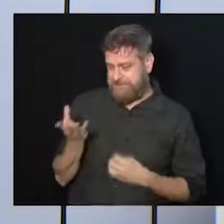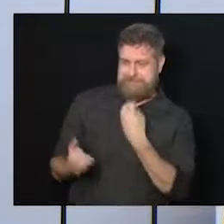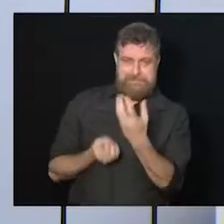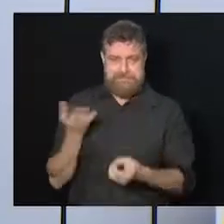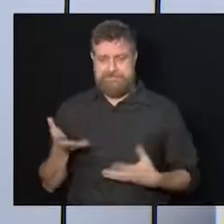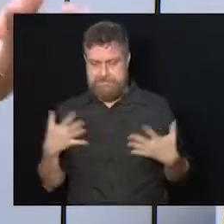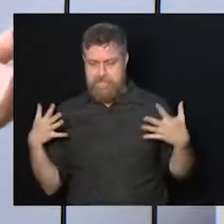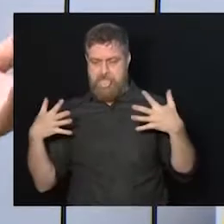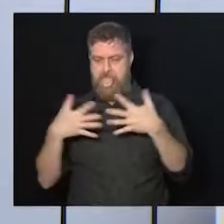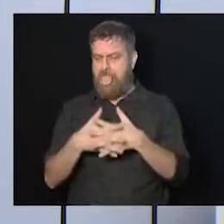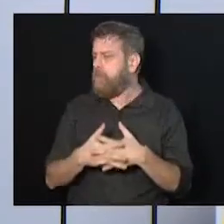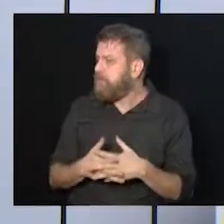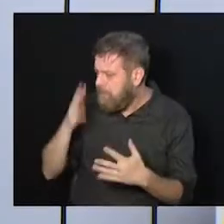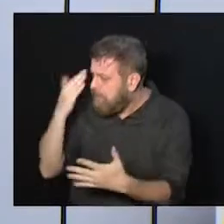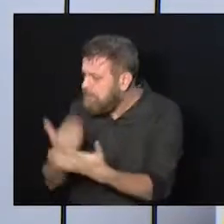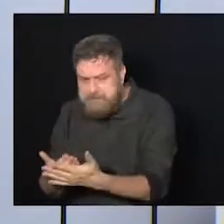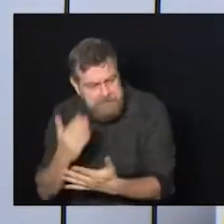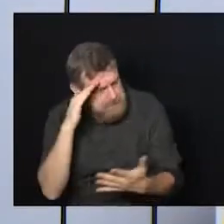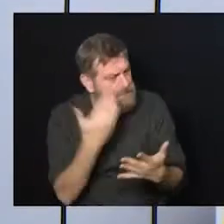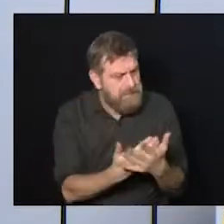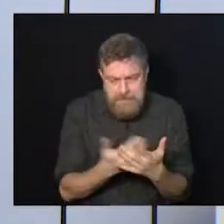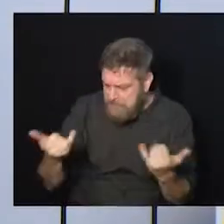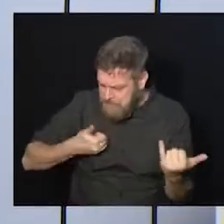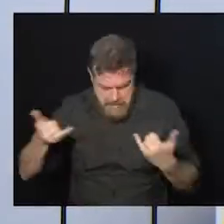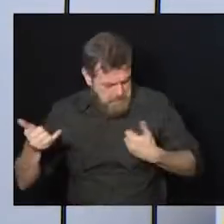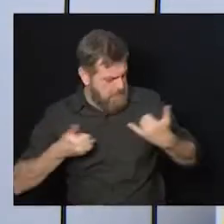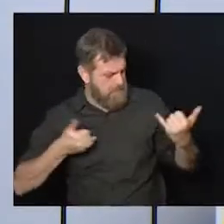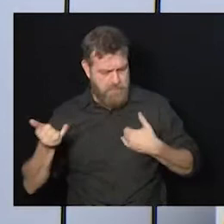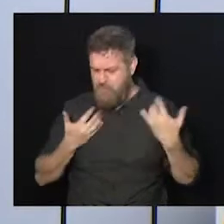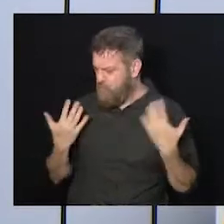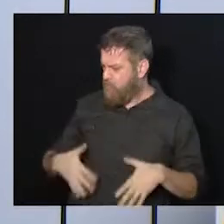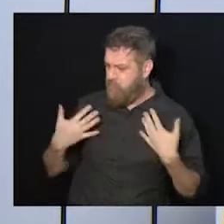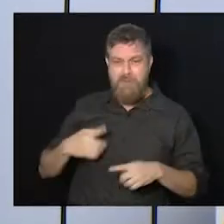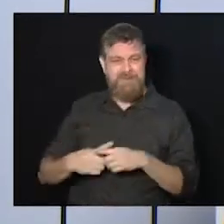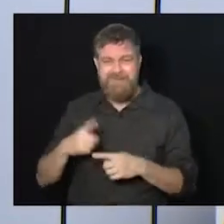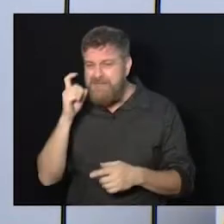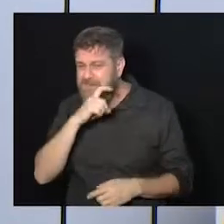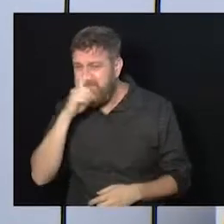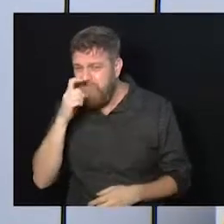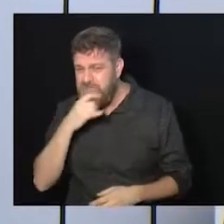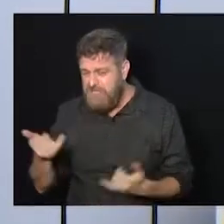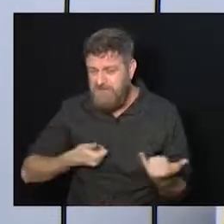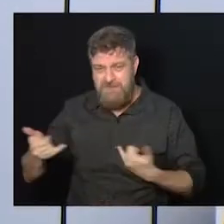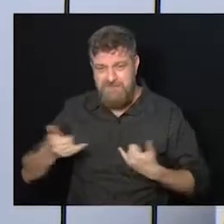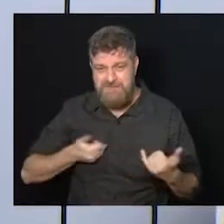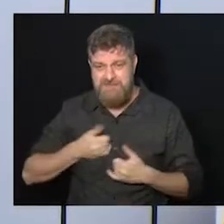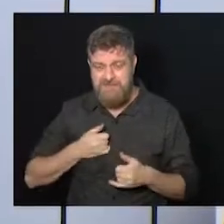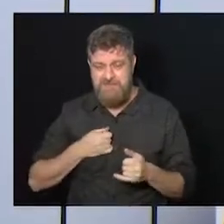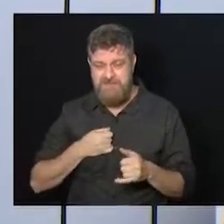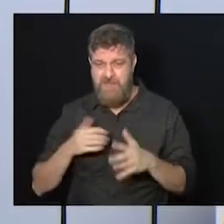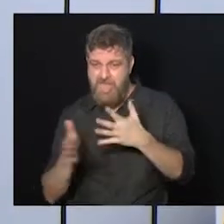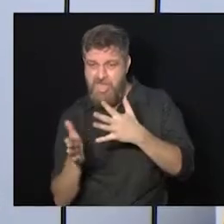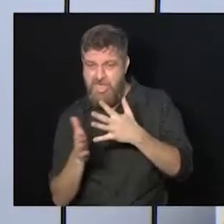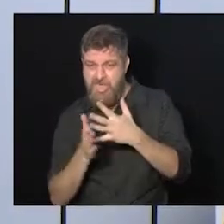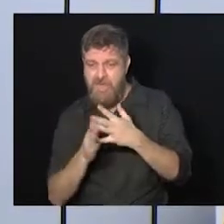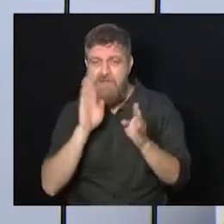distorcidas, veiculadas, você não sabe em que acreditar, né? Mas por causa até de falsas afirmações, informações circuladas nas redes sociais,